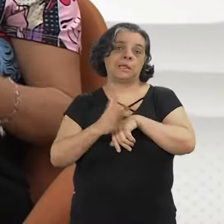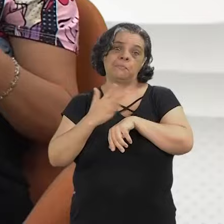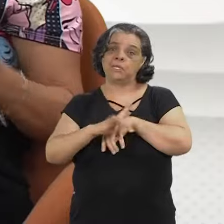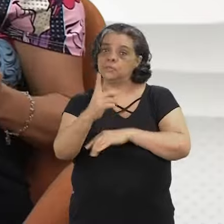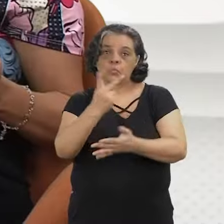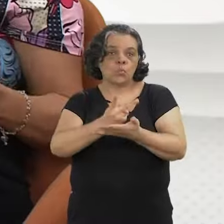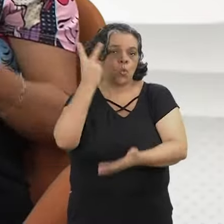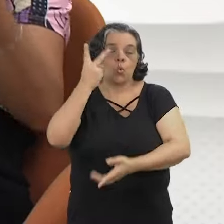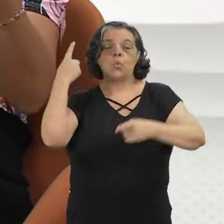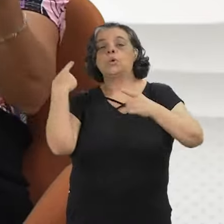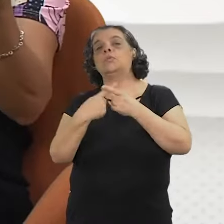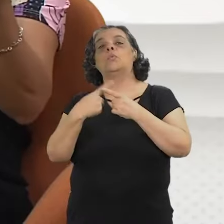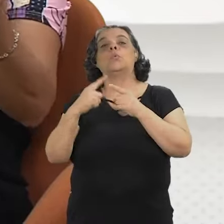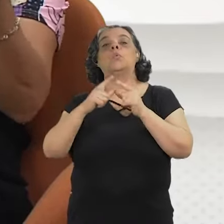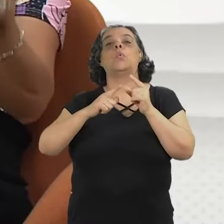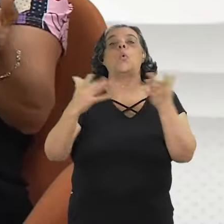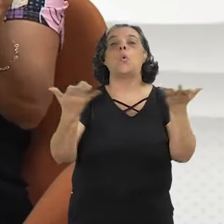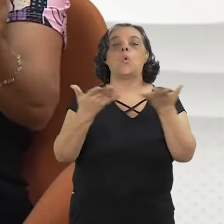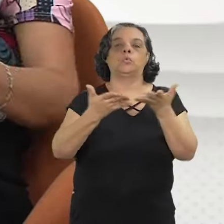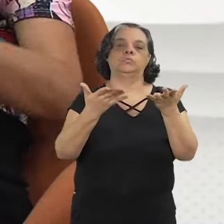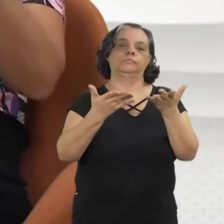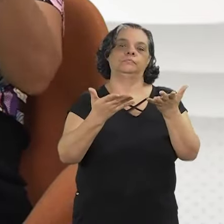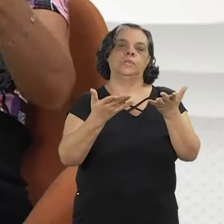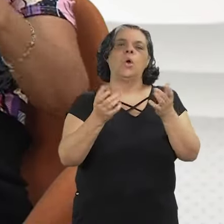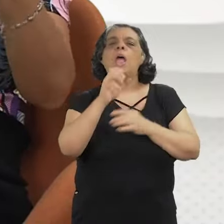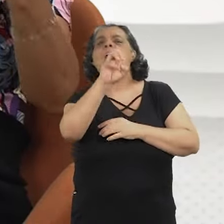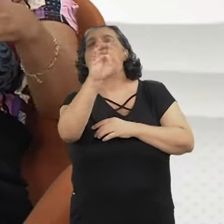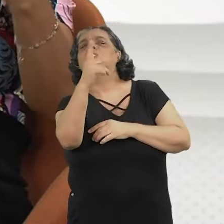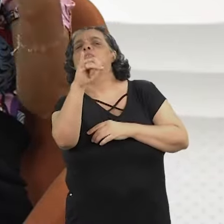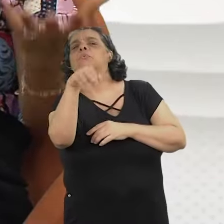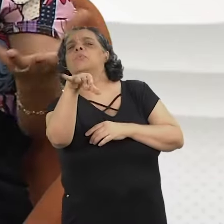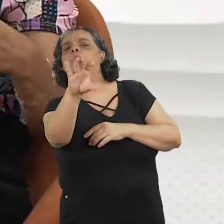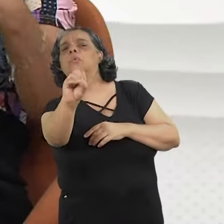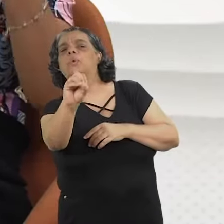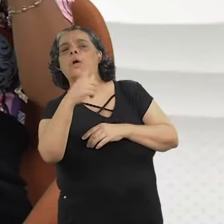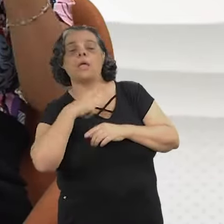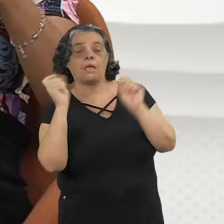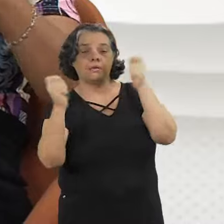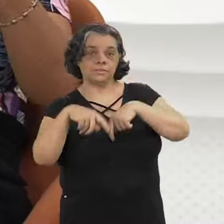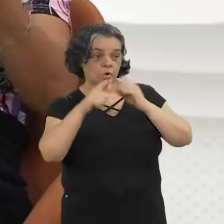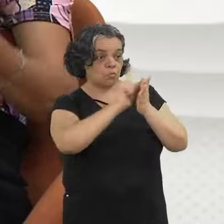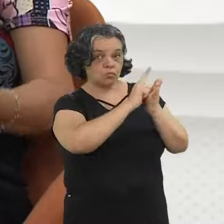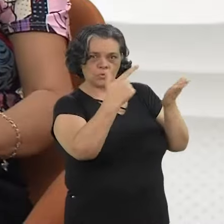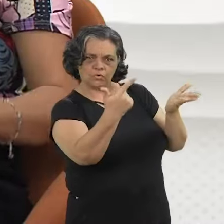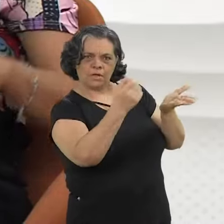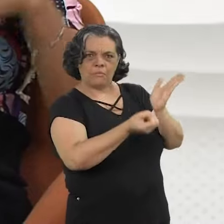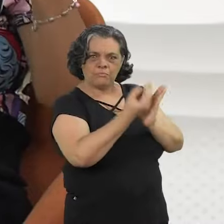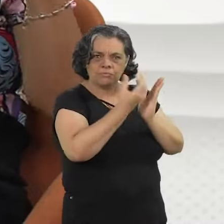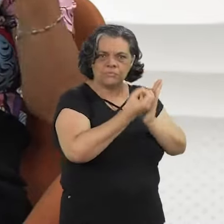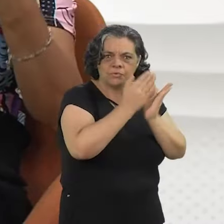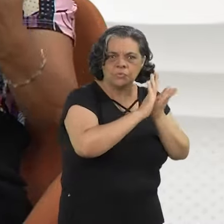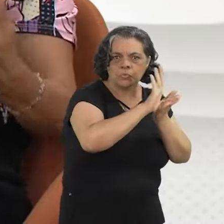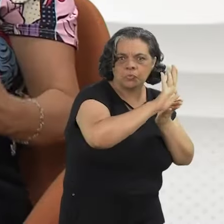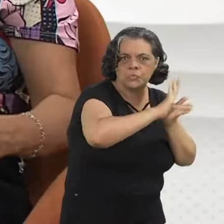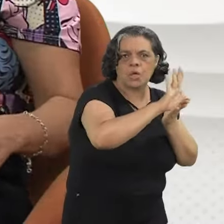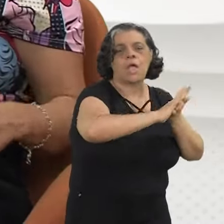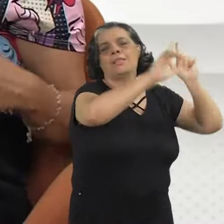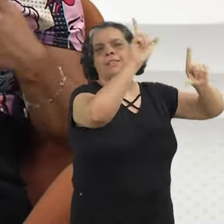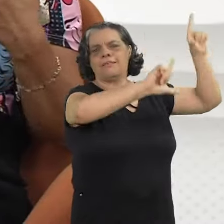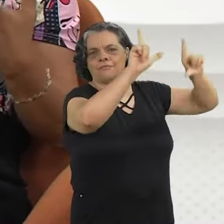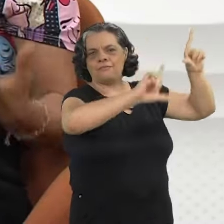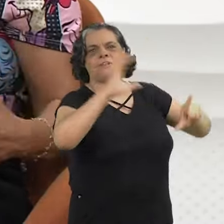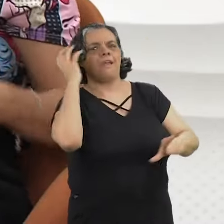prática isso não acontece nos veículos hegemônicos O que são os veículos de únicos são esses jornais impressos emissores de